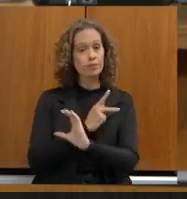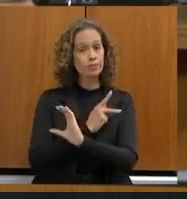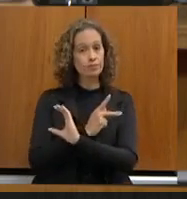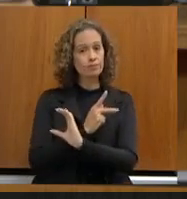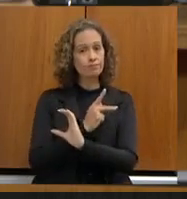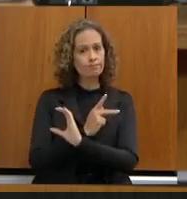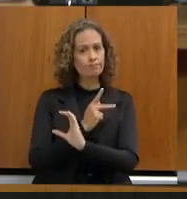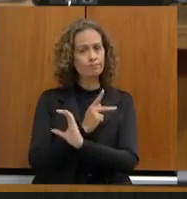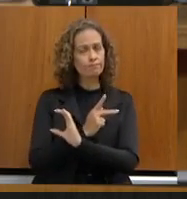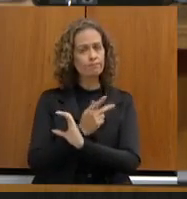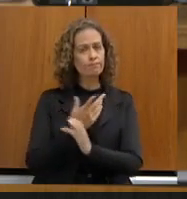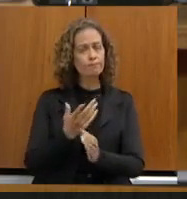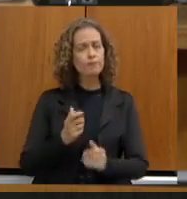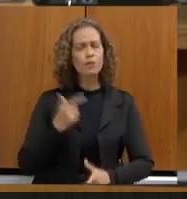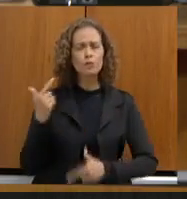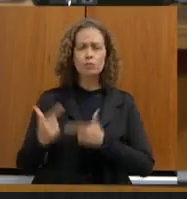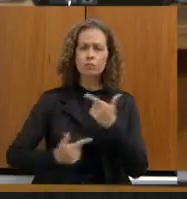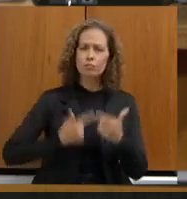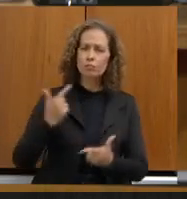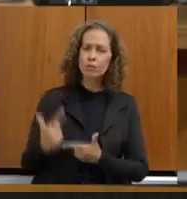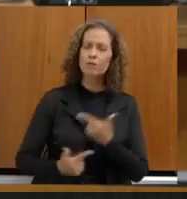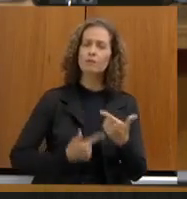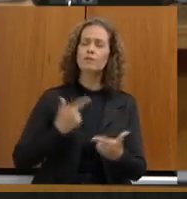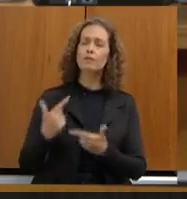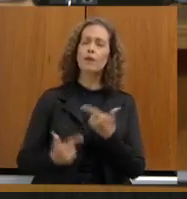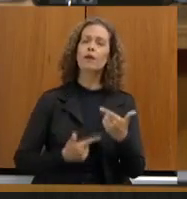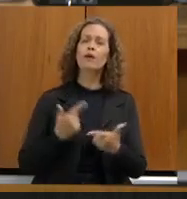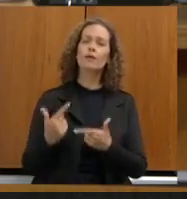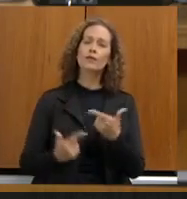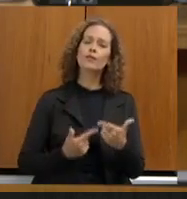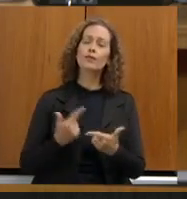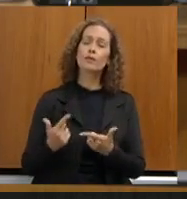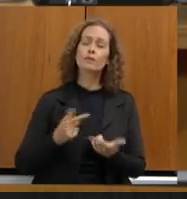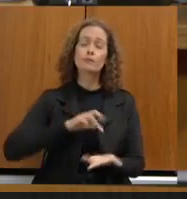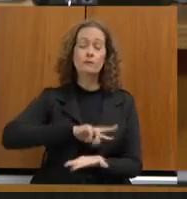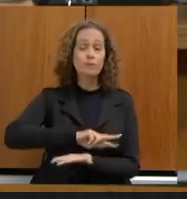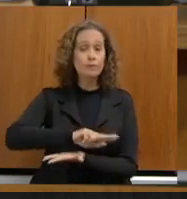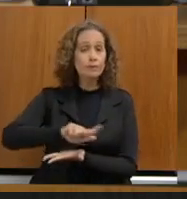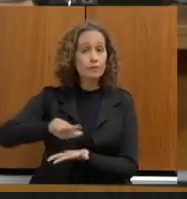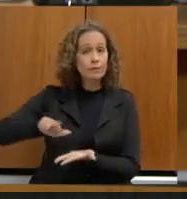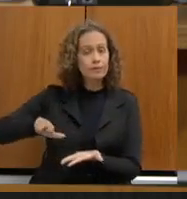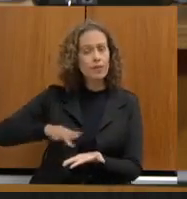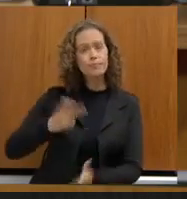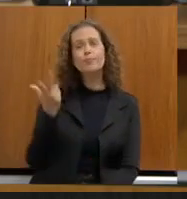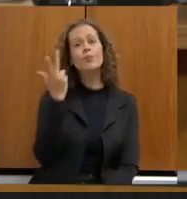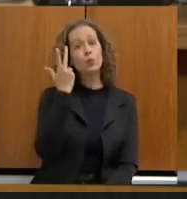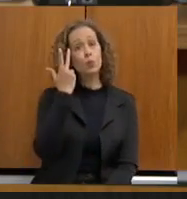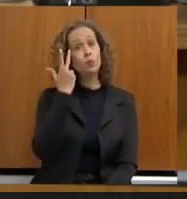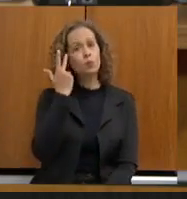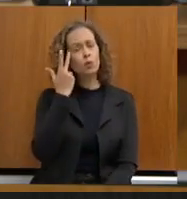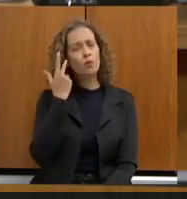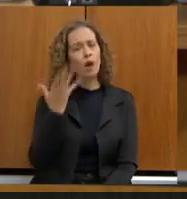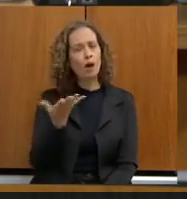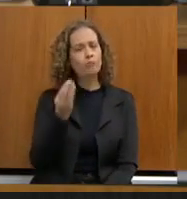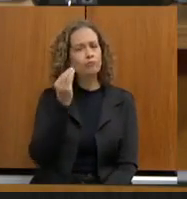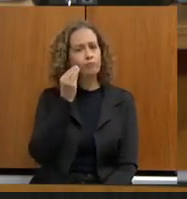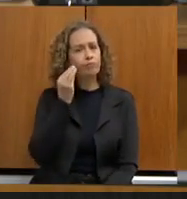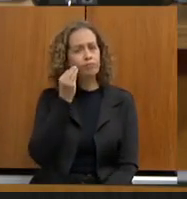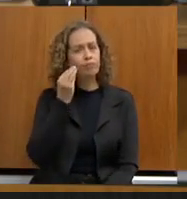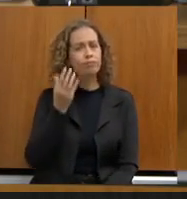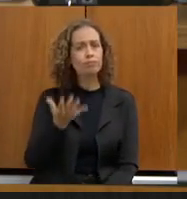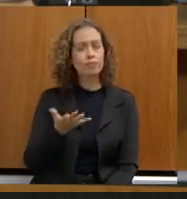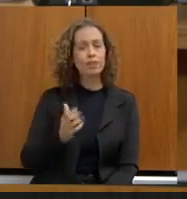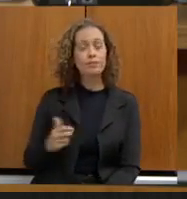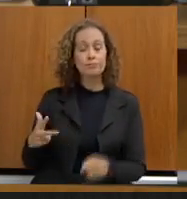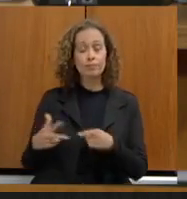manter os seus trabalhos as suas as suas atividades de forma relativamente normal não foi